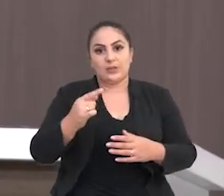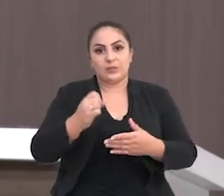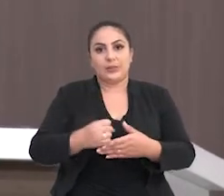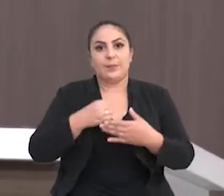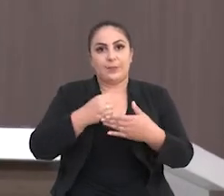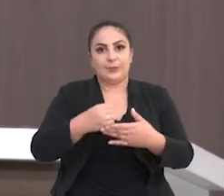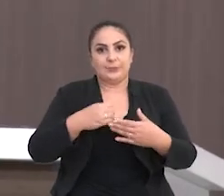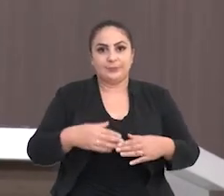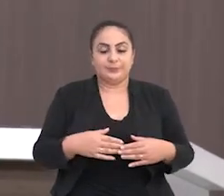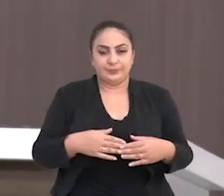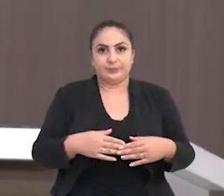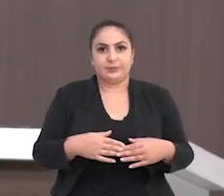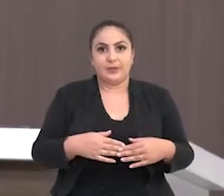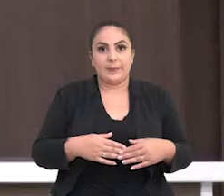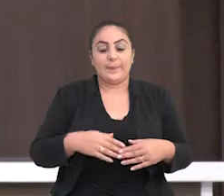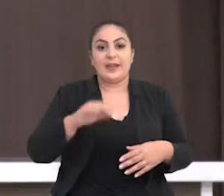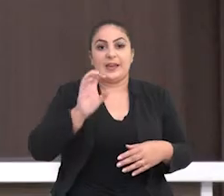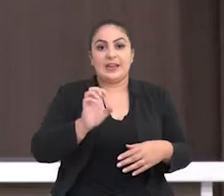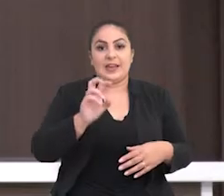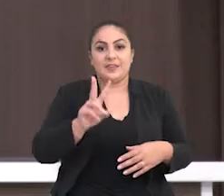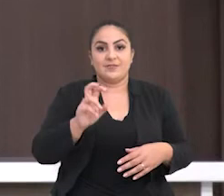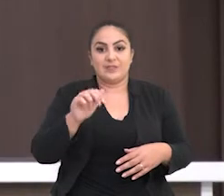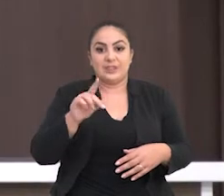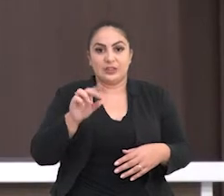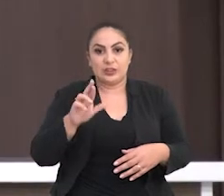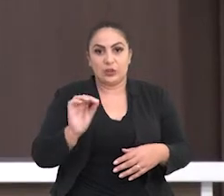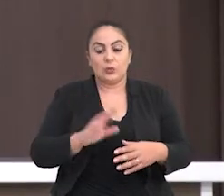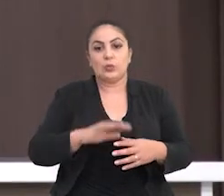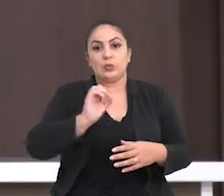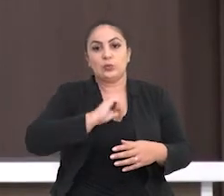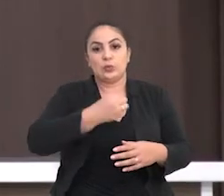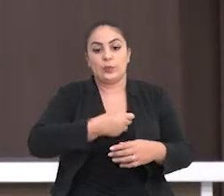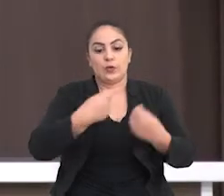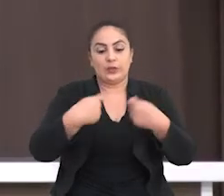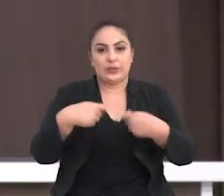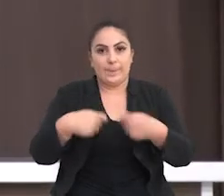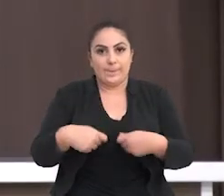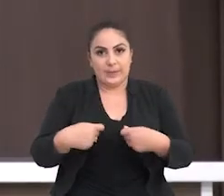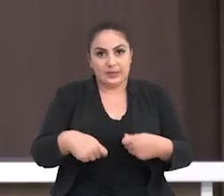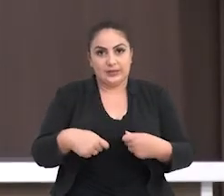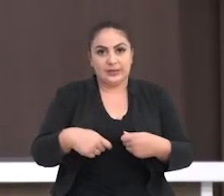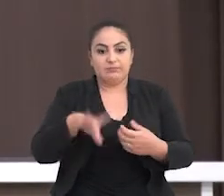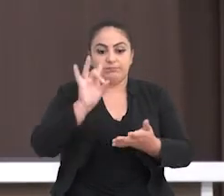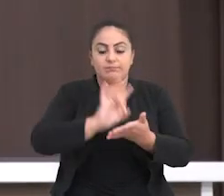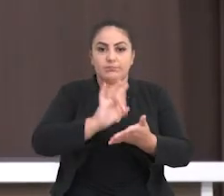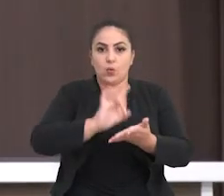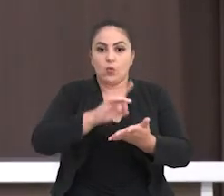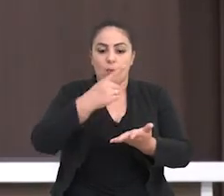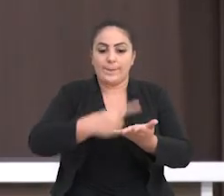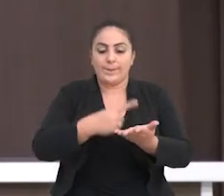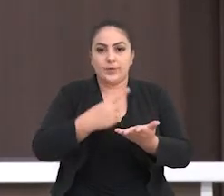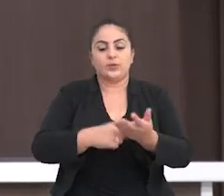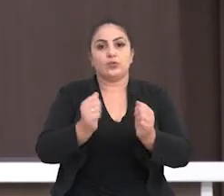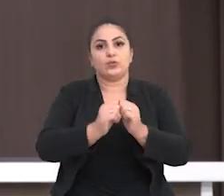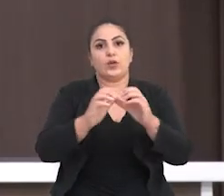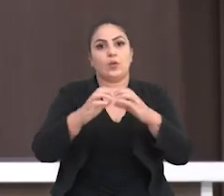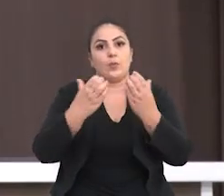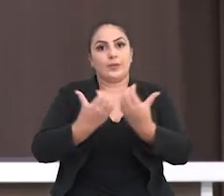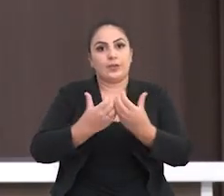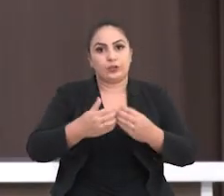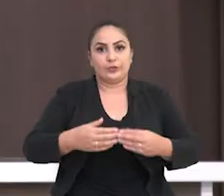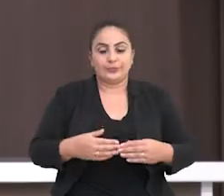uma moção de apoio. Para Evandro Meirelles, o número de demandas confirma o compromisso dele com